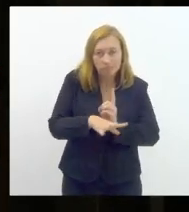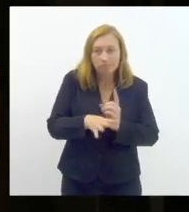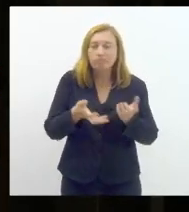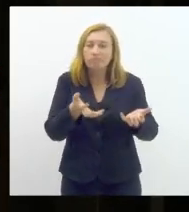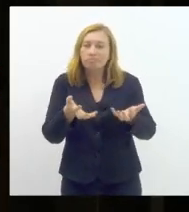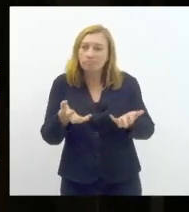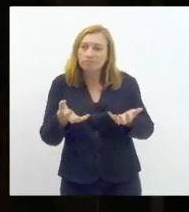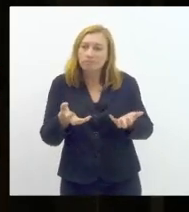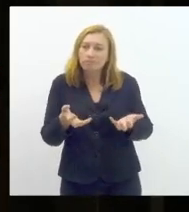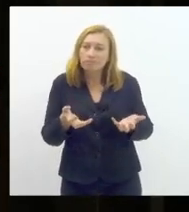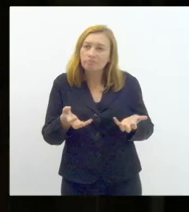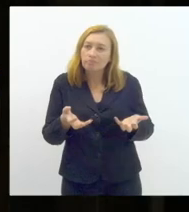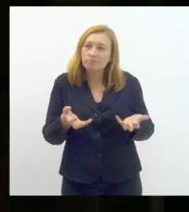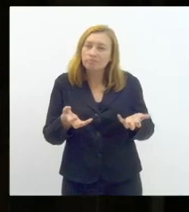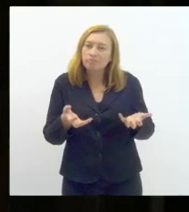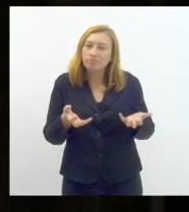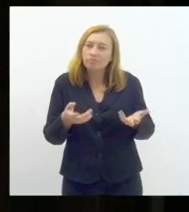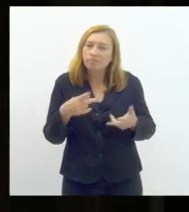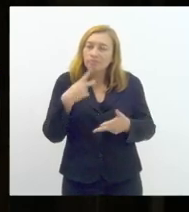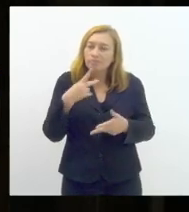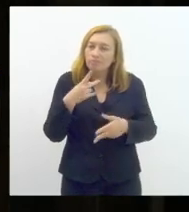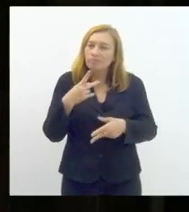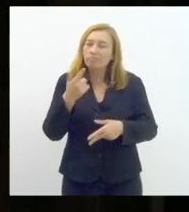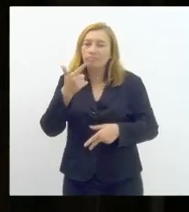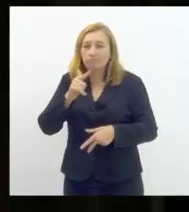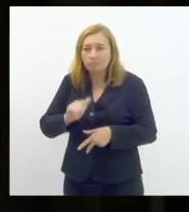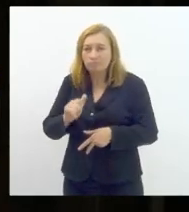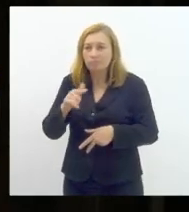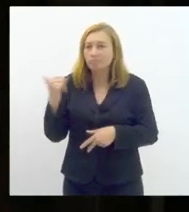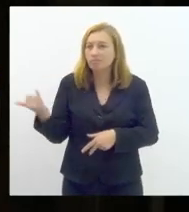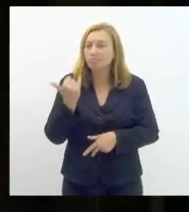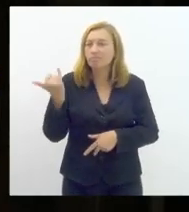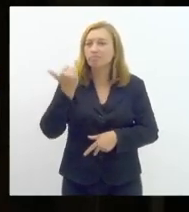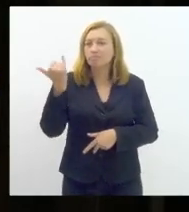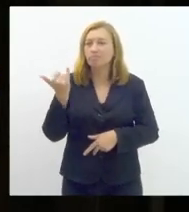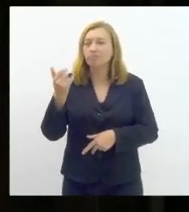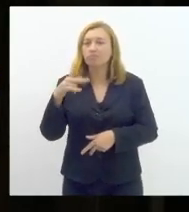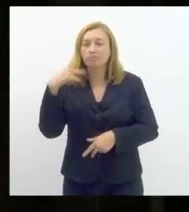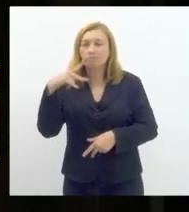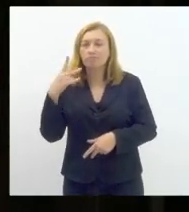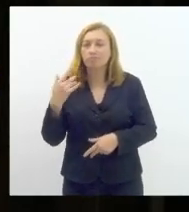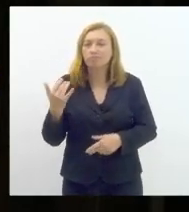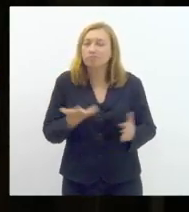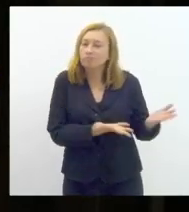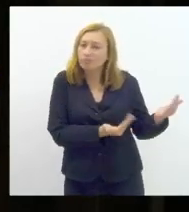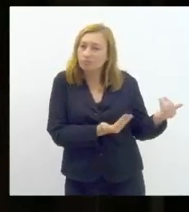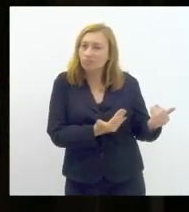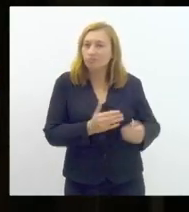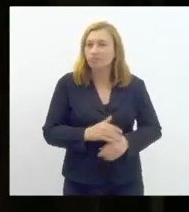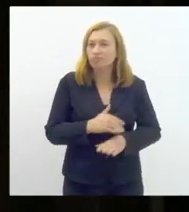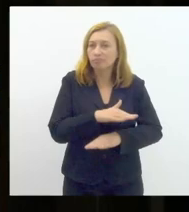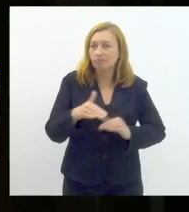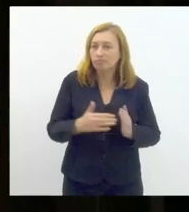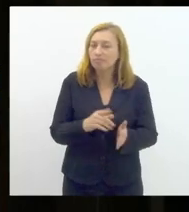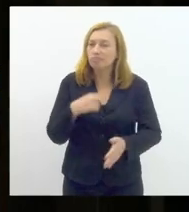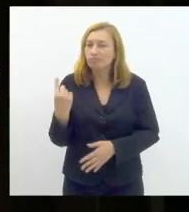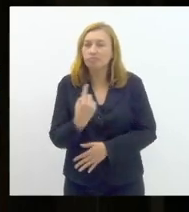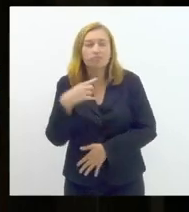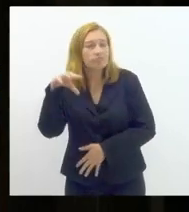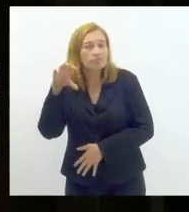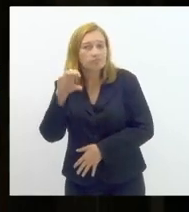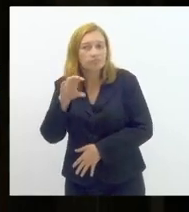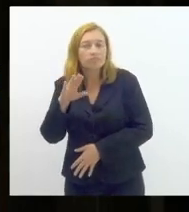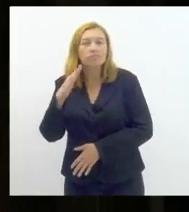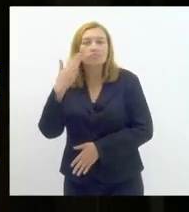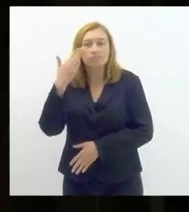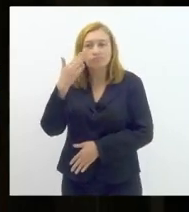quero frisar mais uma vez aqui a importância da política, do jovem na política. Todos nós aqui já ouvimos falar,